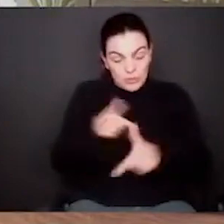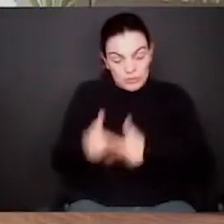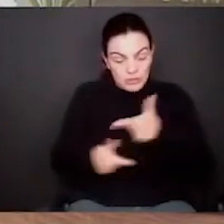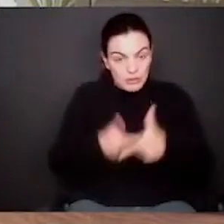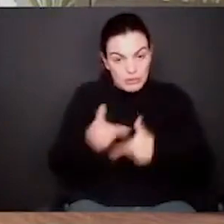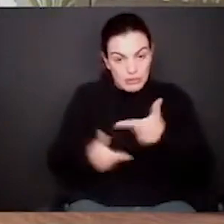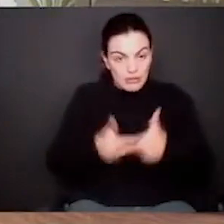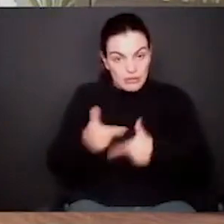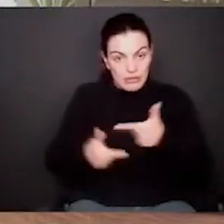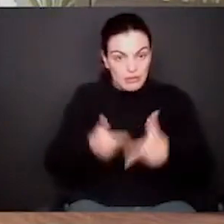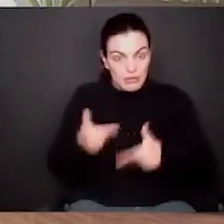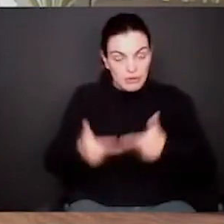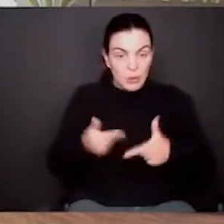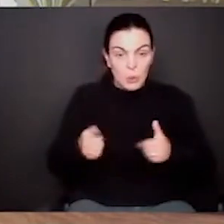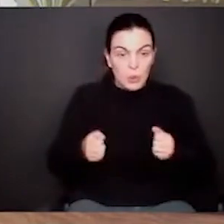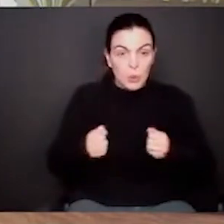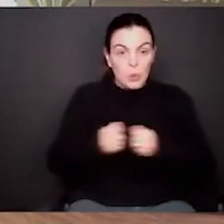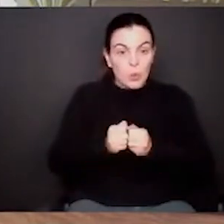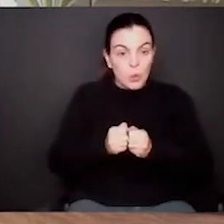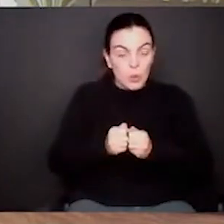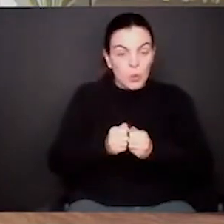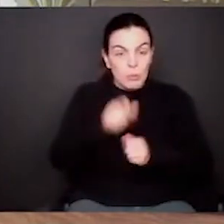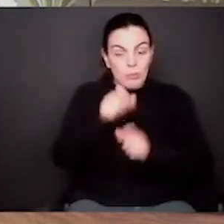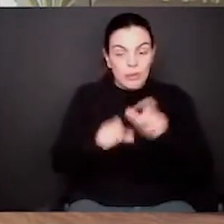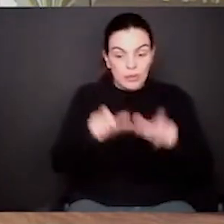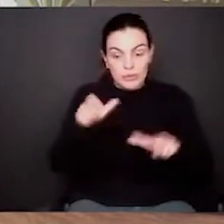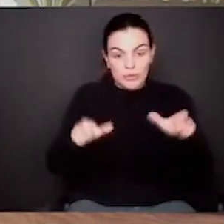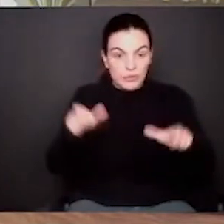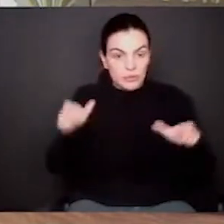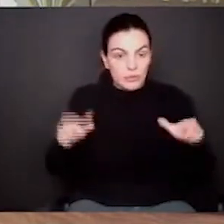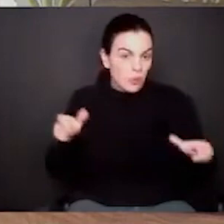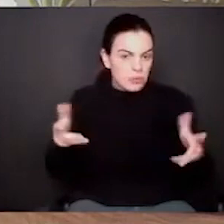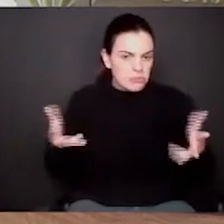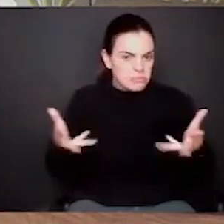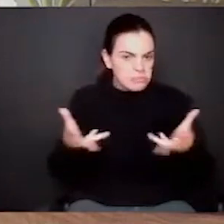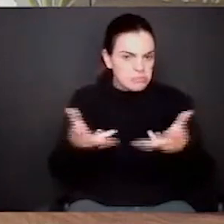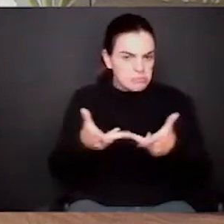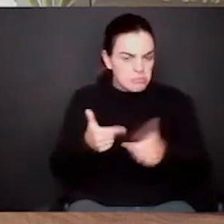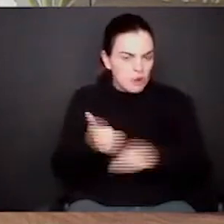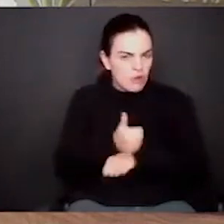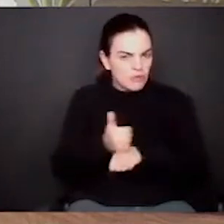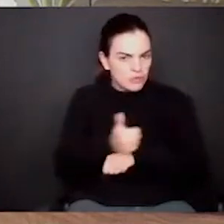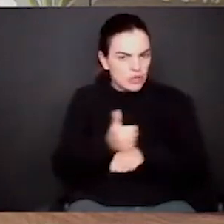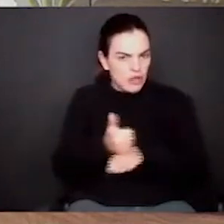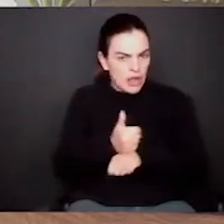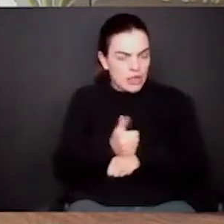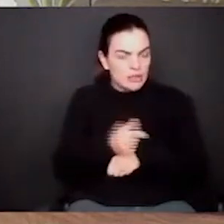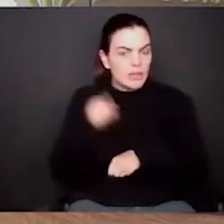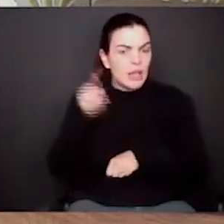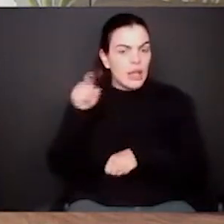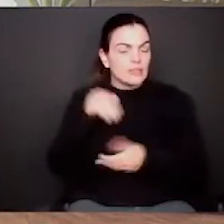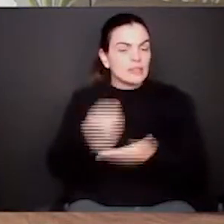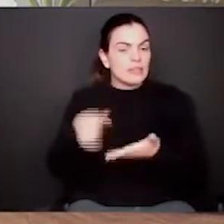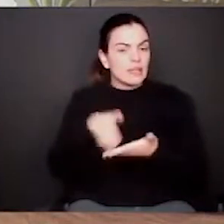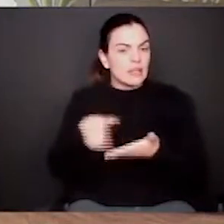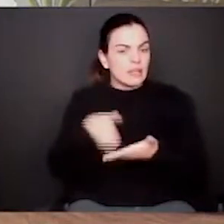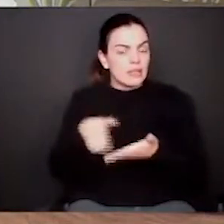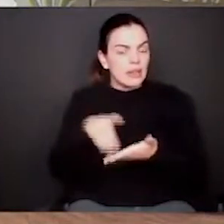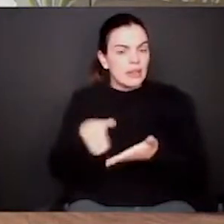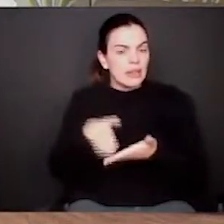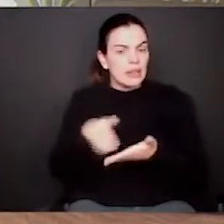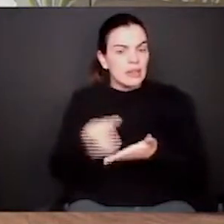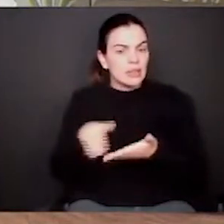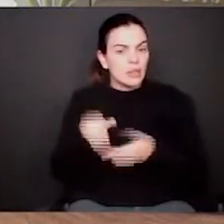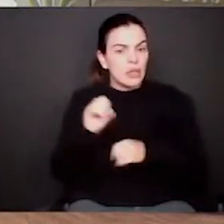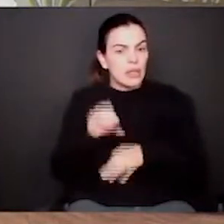com excelência pela nossa secretária de Educação, secretária Maria Silva Bacila, e a sua primorosa equipe, que tratou de